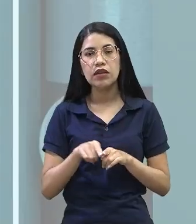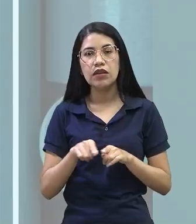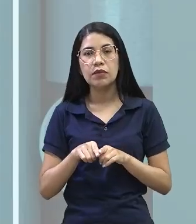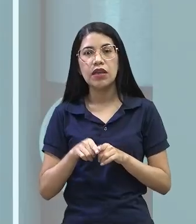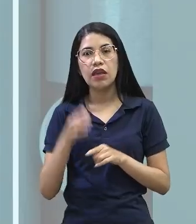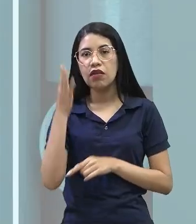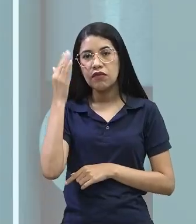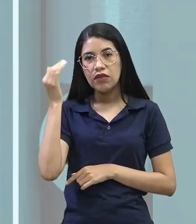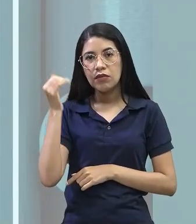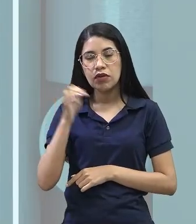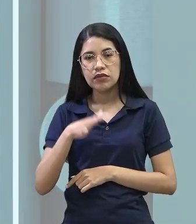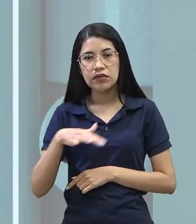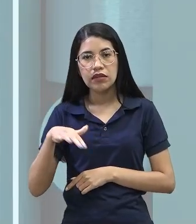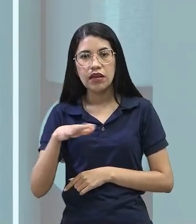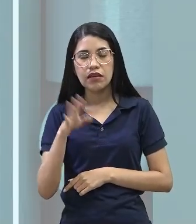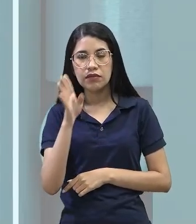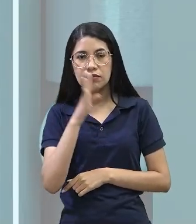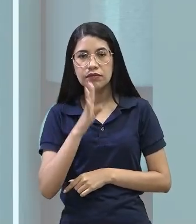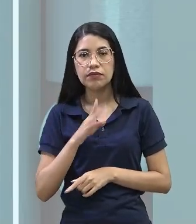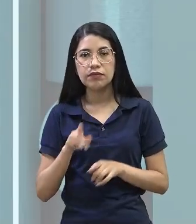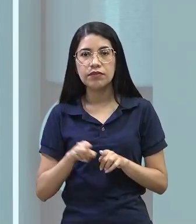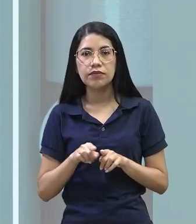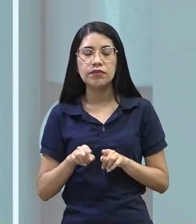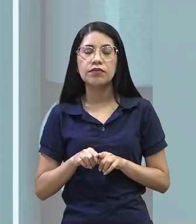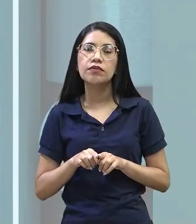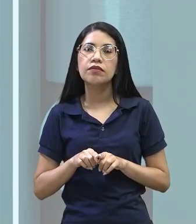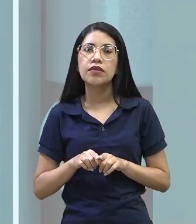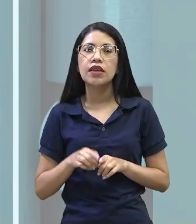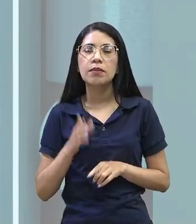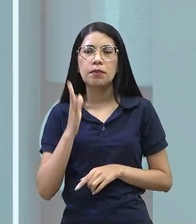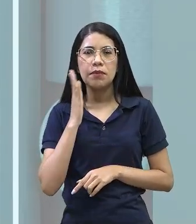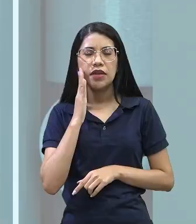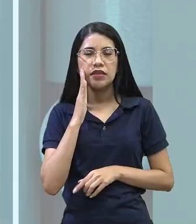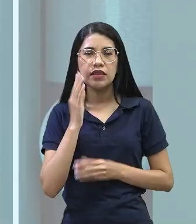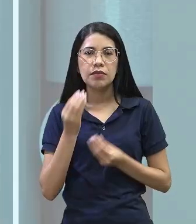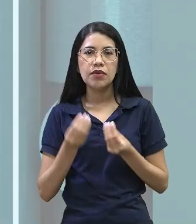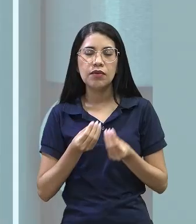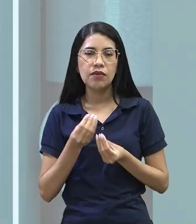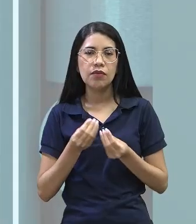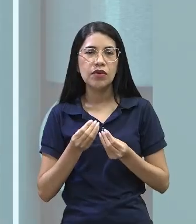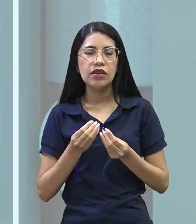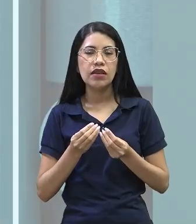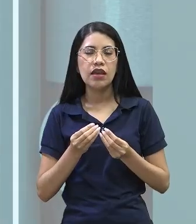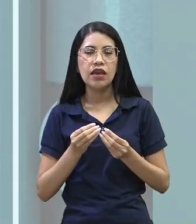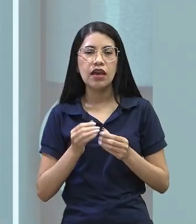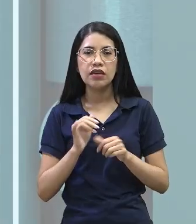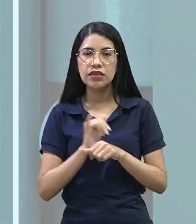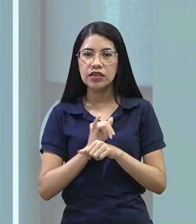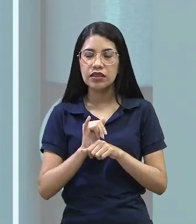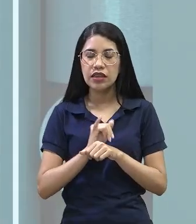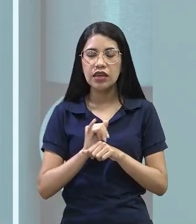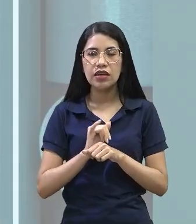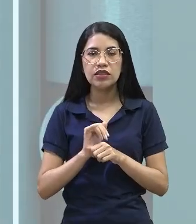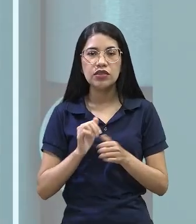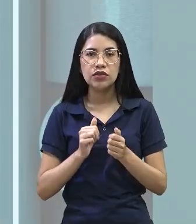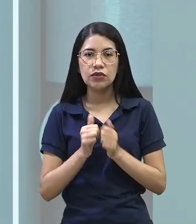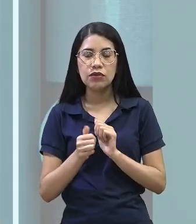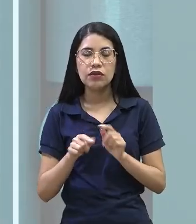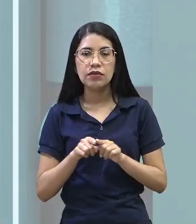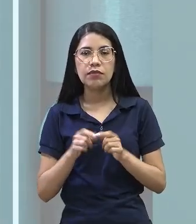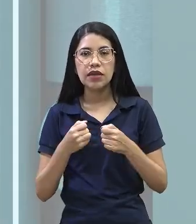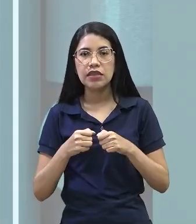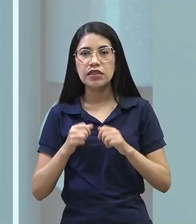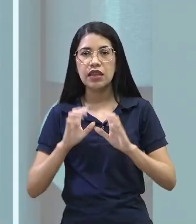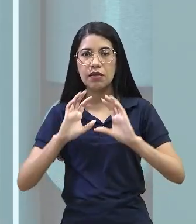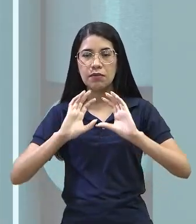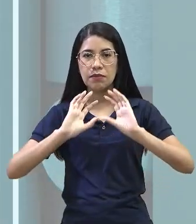muito popular, né, aqui no Brasil, e a gente sabe direitinho como que joga, né? Tem que passar a bola por